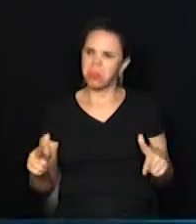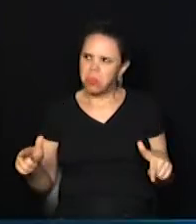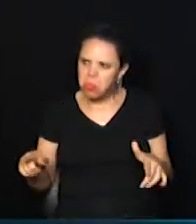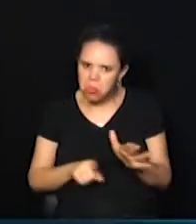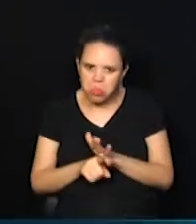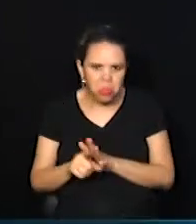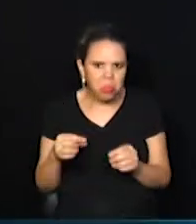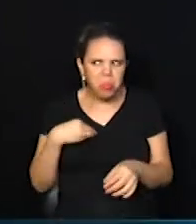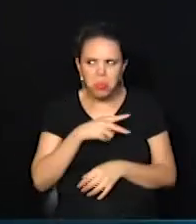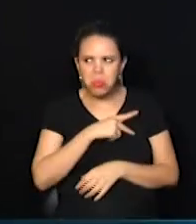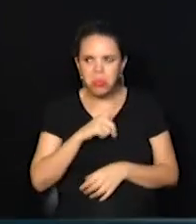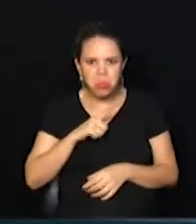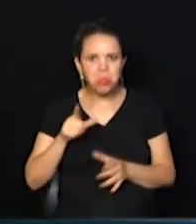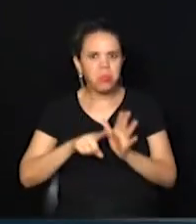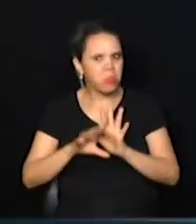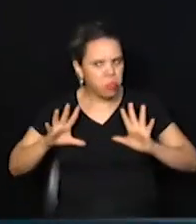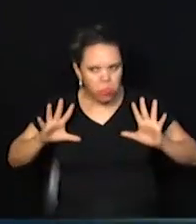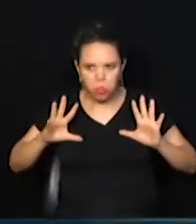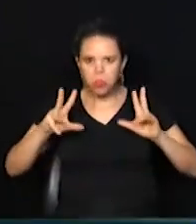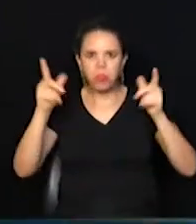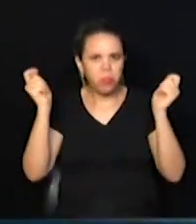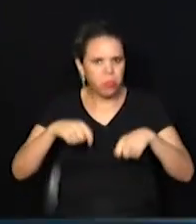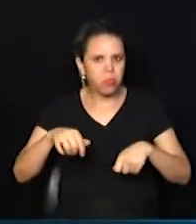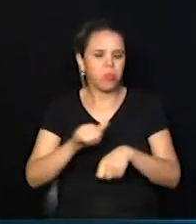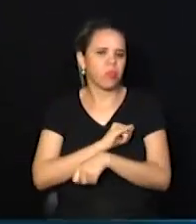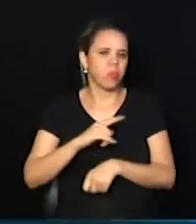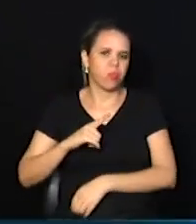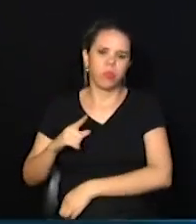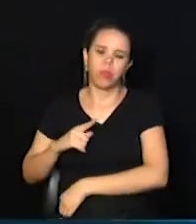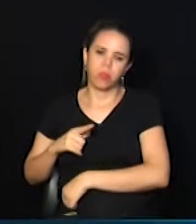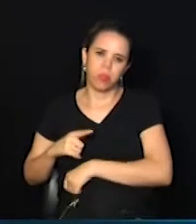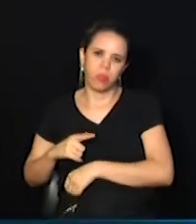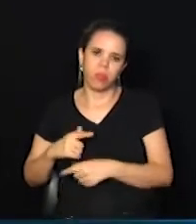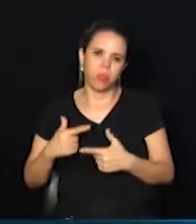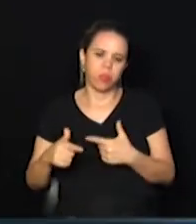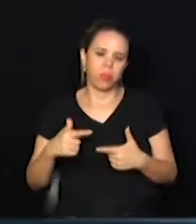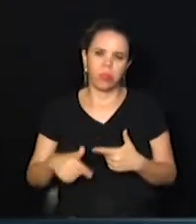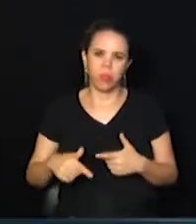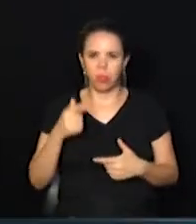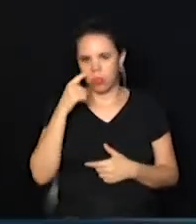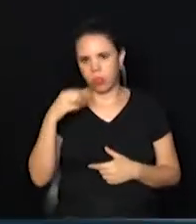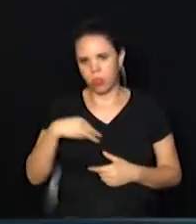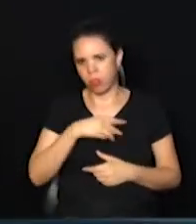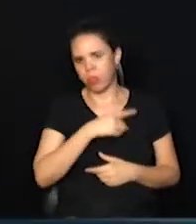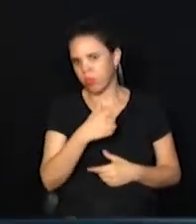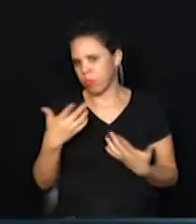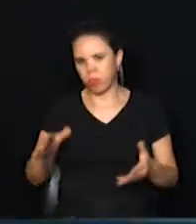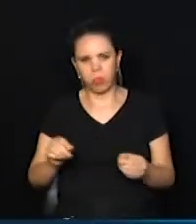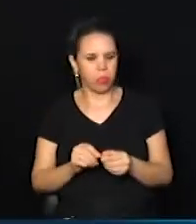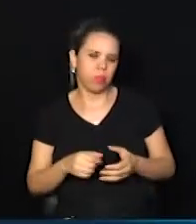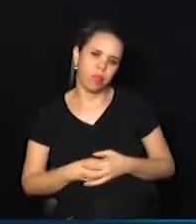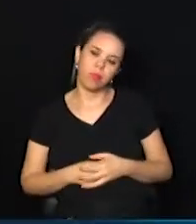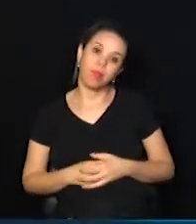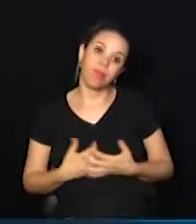o Ministério Público tem que investigar todas as possibilidades, todas as hipóteses, e o Ministério Público não fez isso.